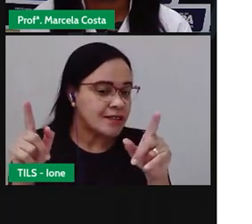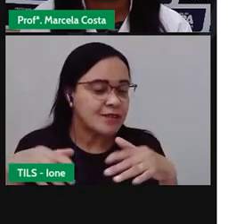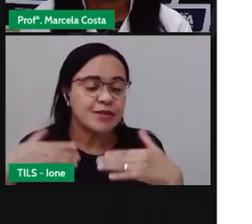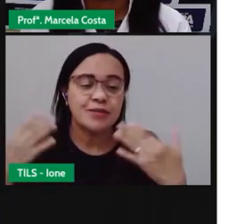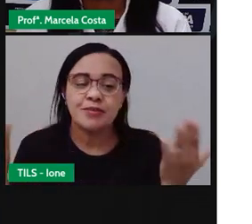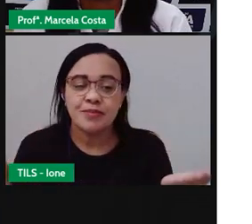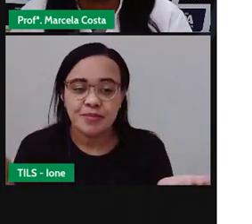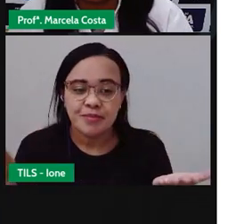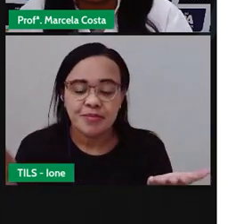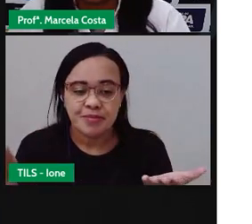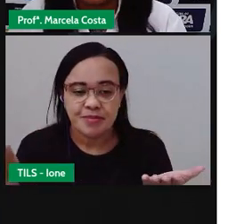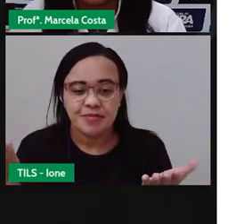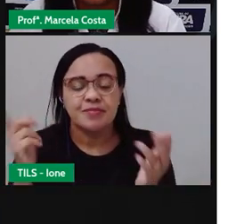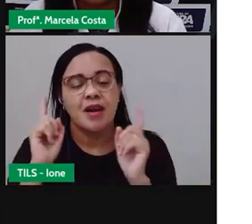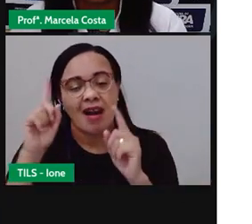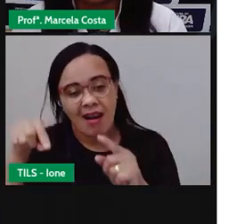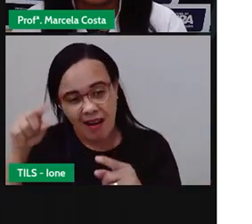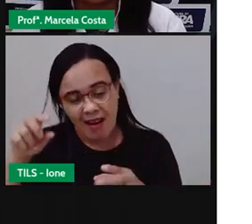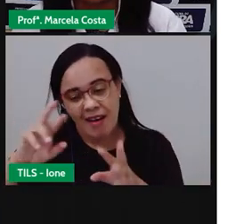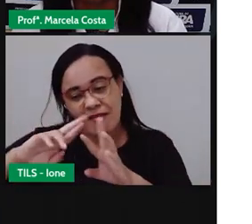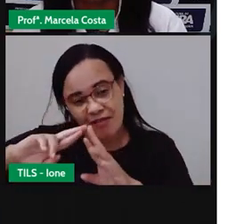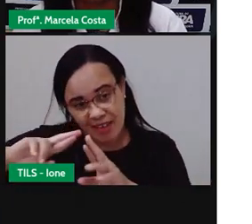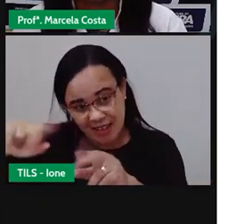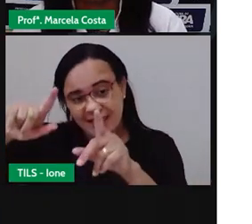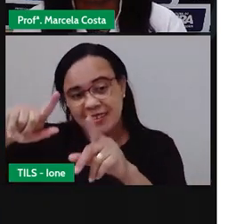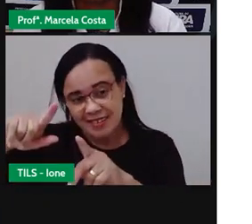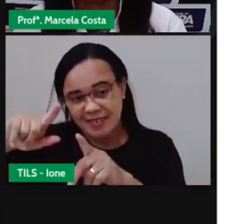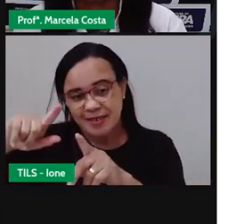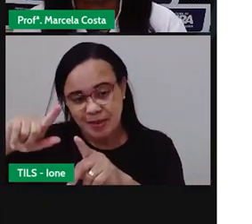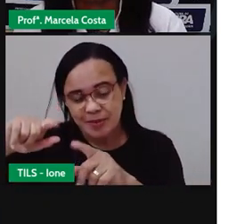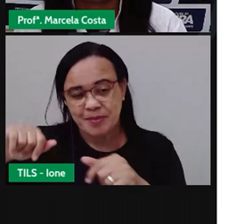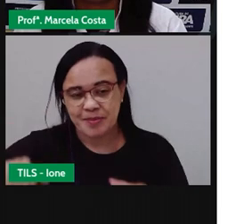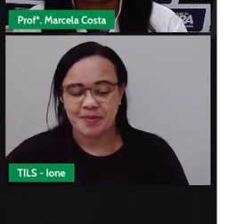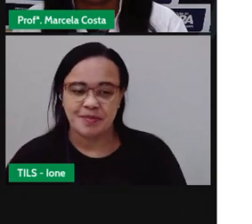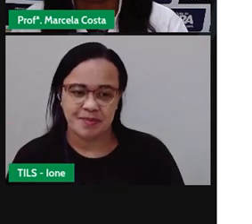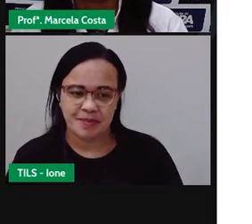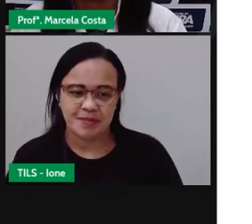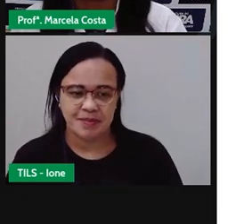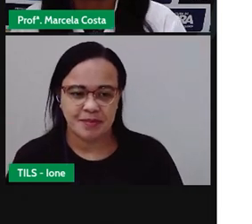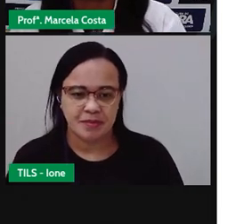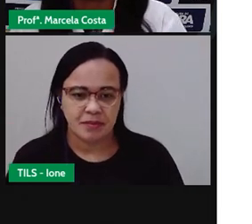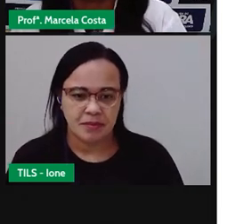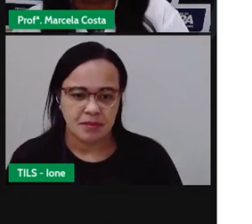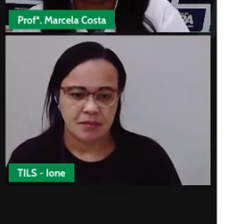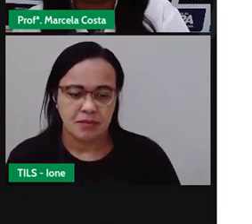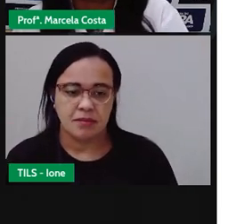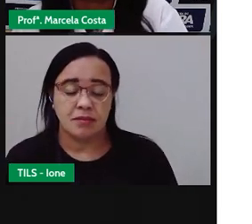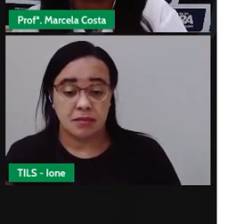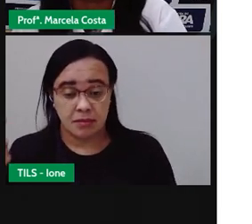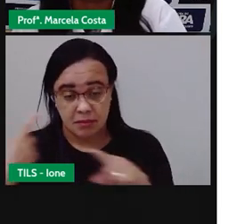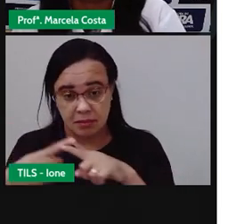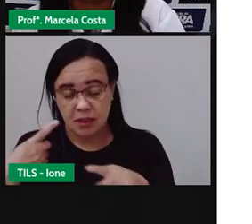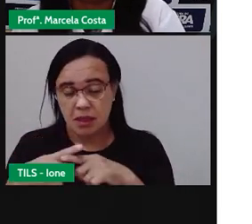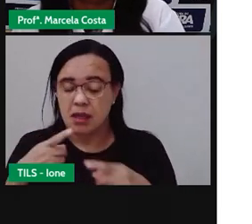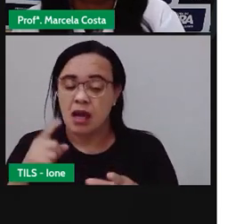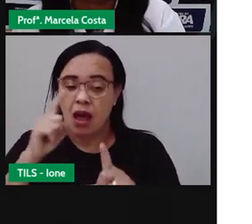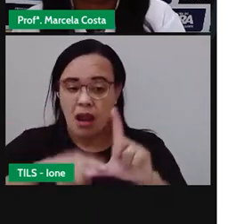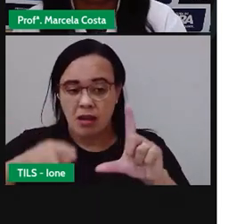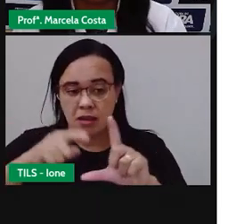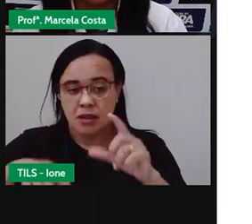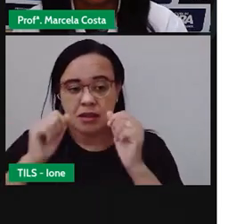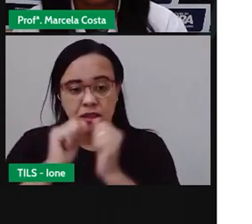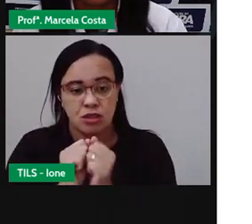aí é diferente né isso e quando ela tá acompanhada por